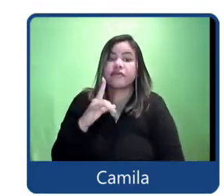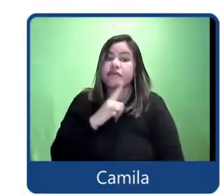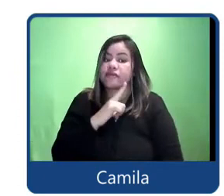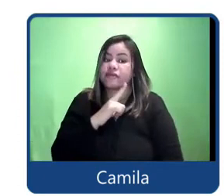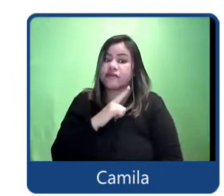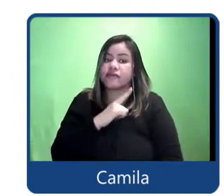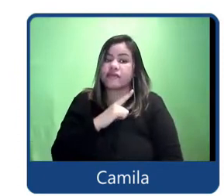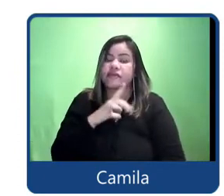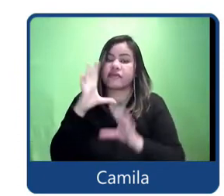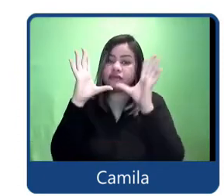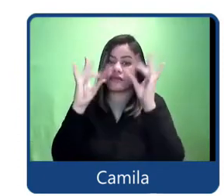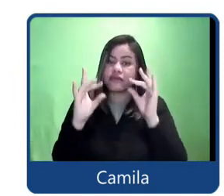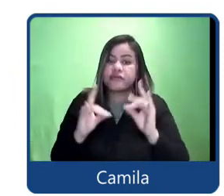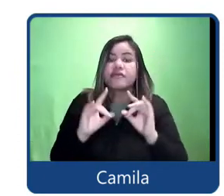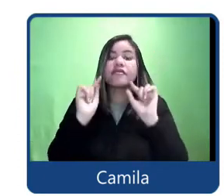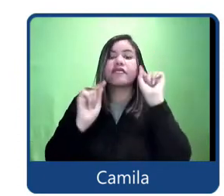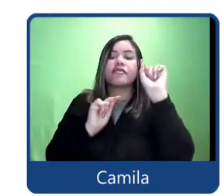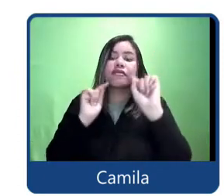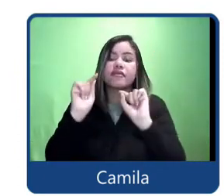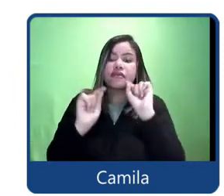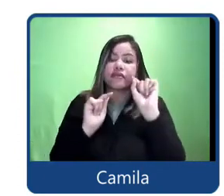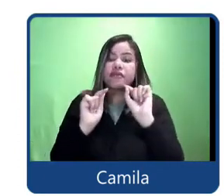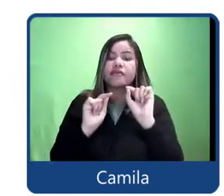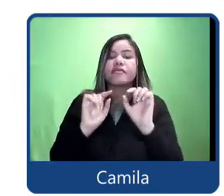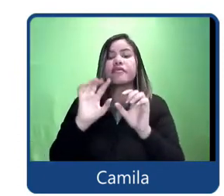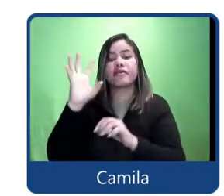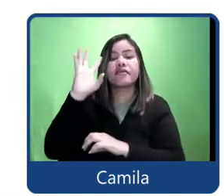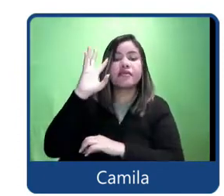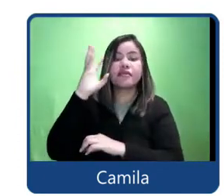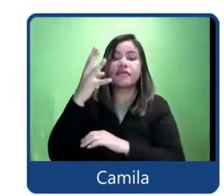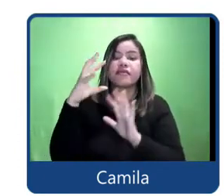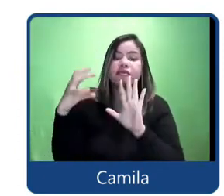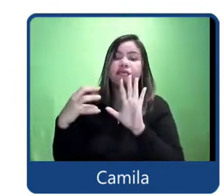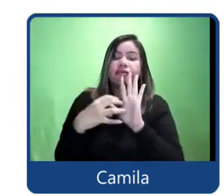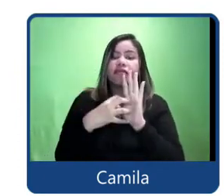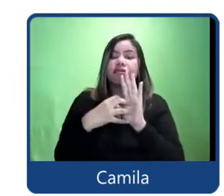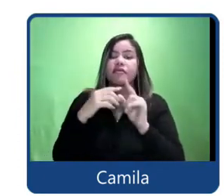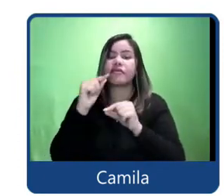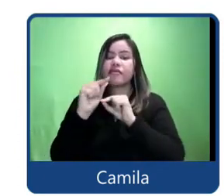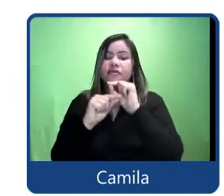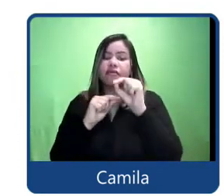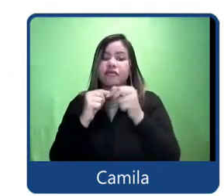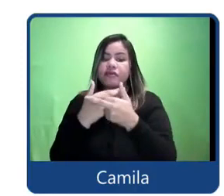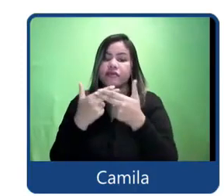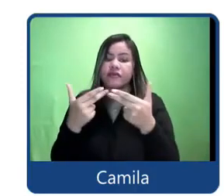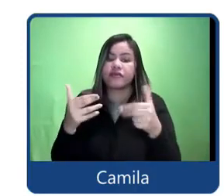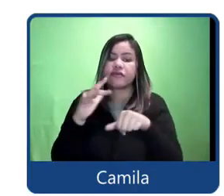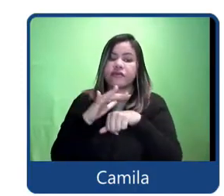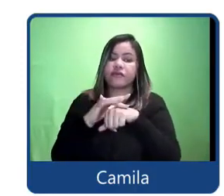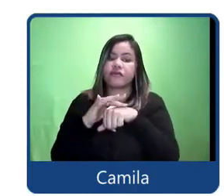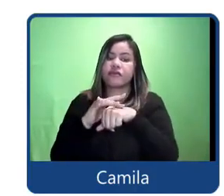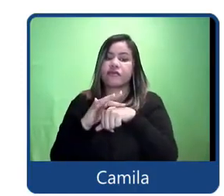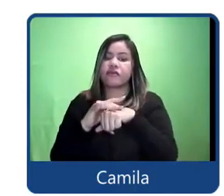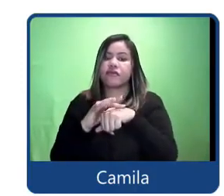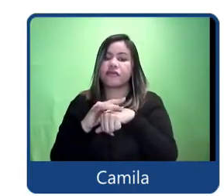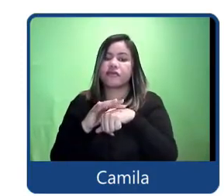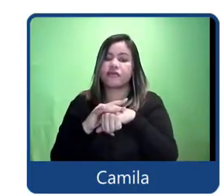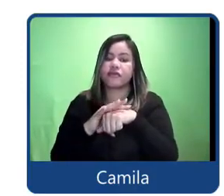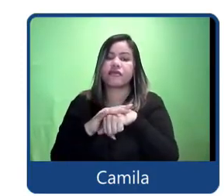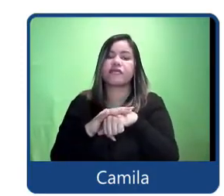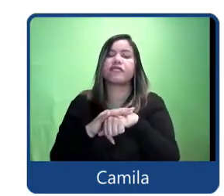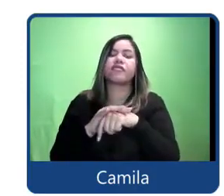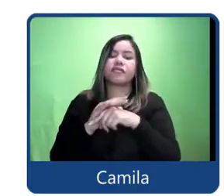mais específica, a mudança climática ela vai afetar a distribuição de vetores de doenças infecciosas e endêmicas, né,